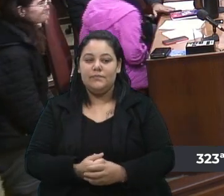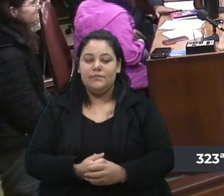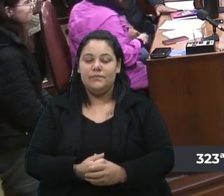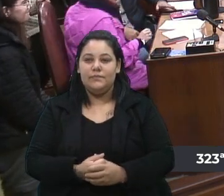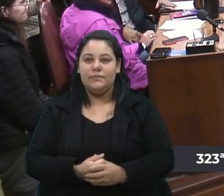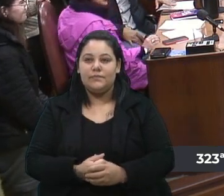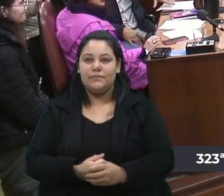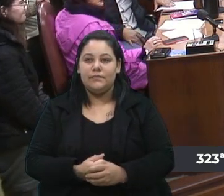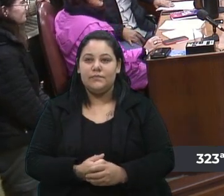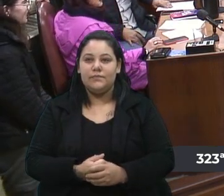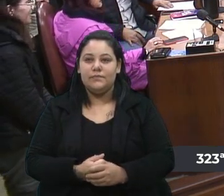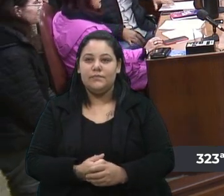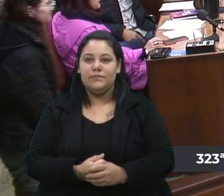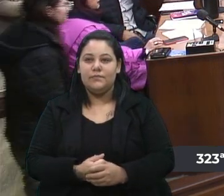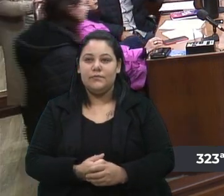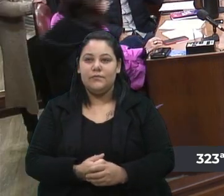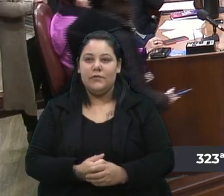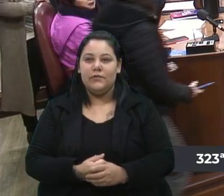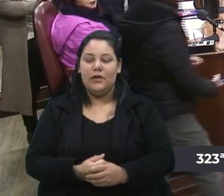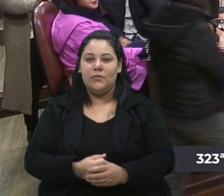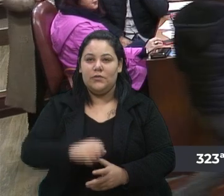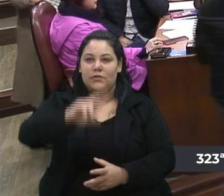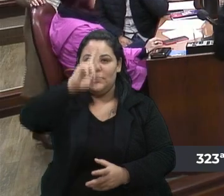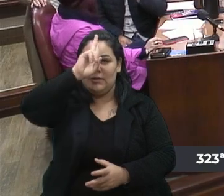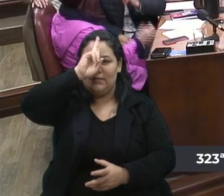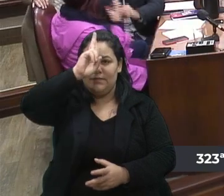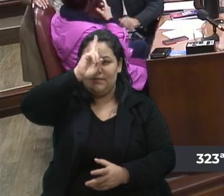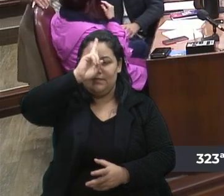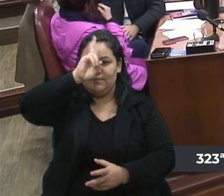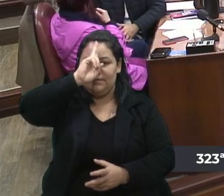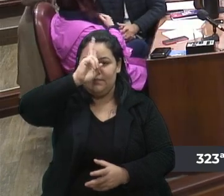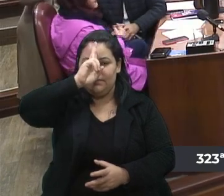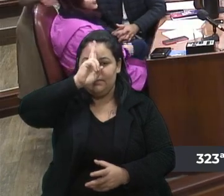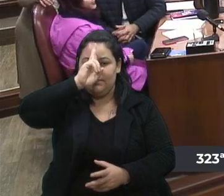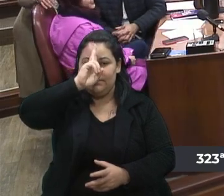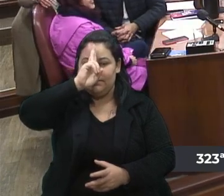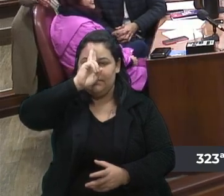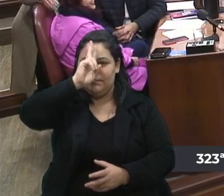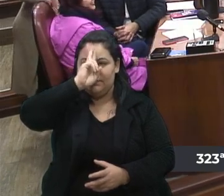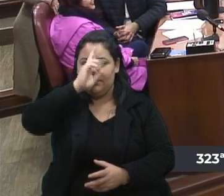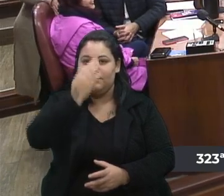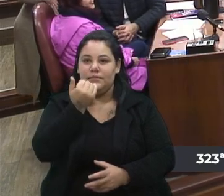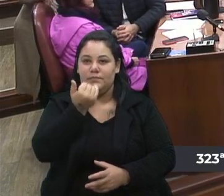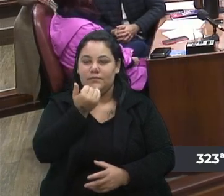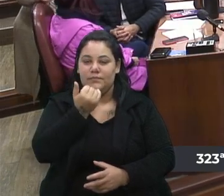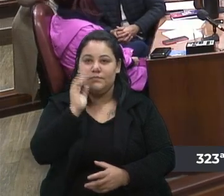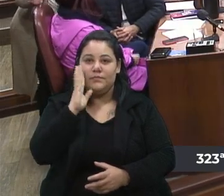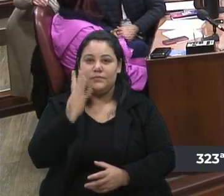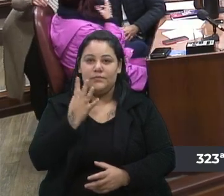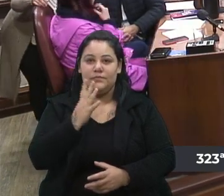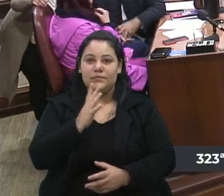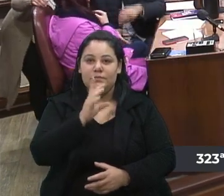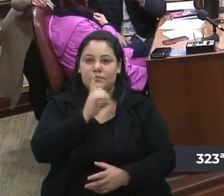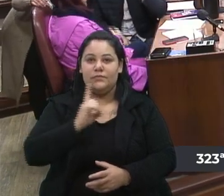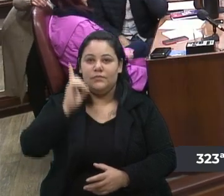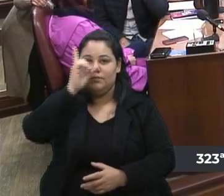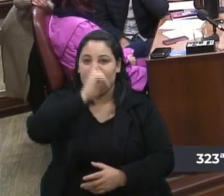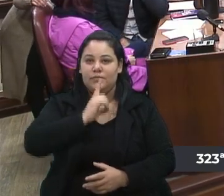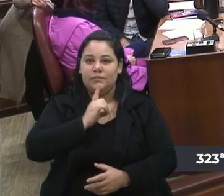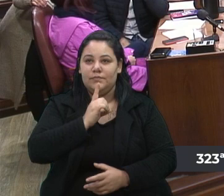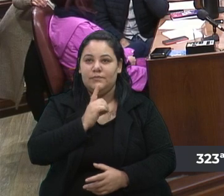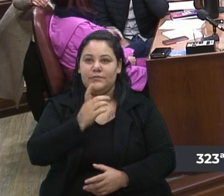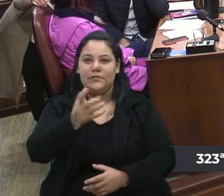o almoço da OAB que aconteceu no domingo quer dizer que foi uma grande